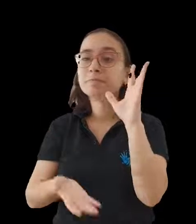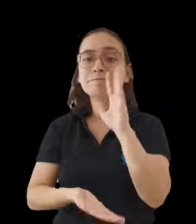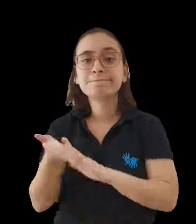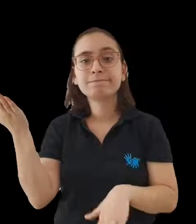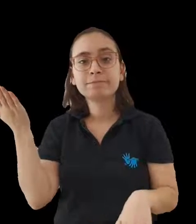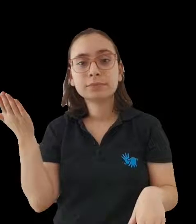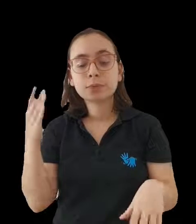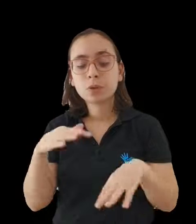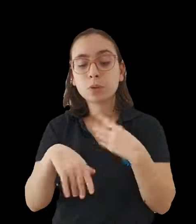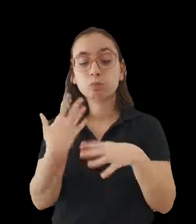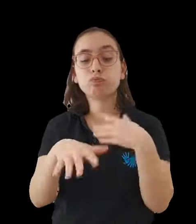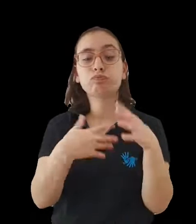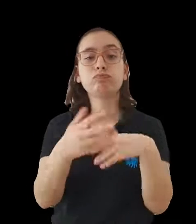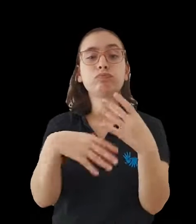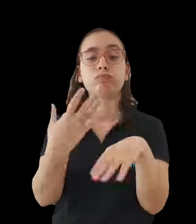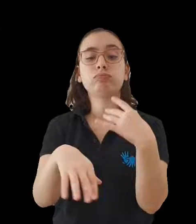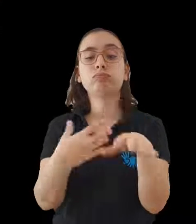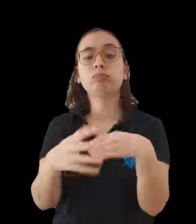rolando.